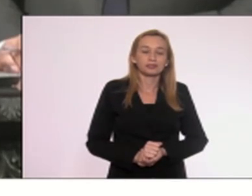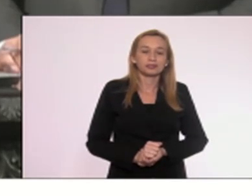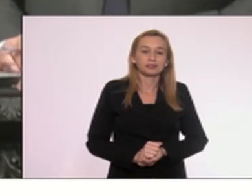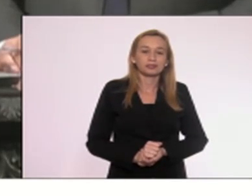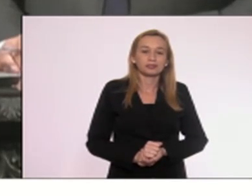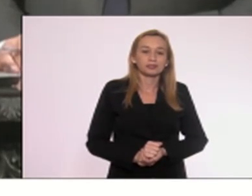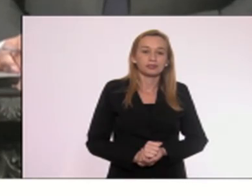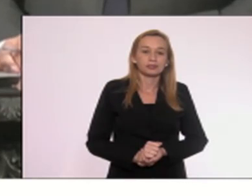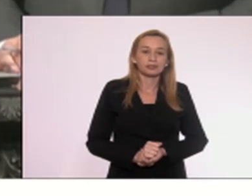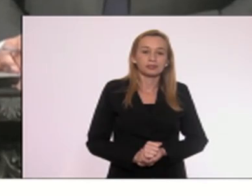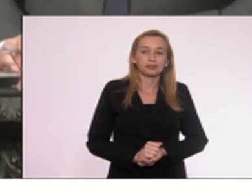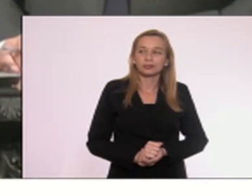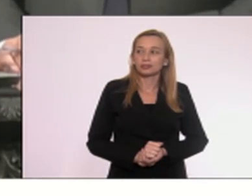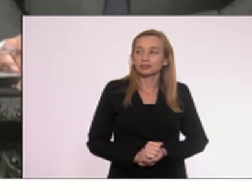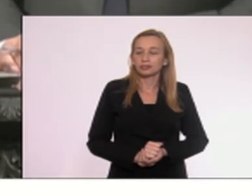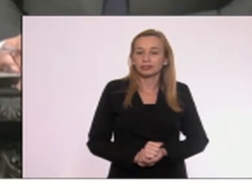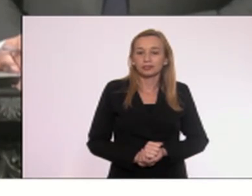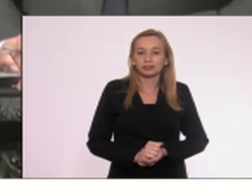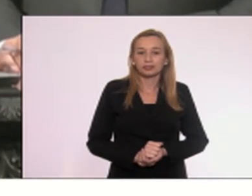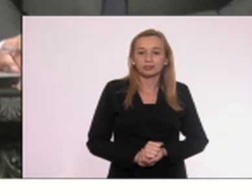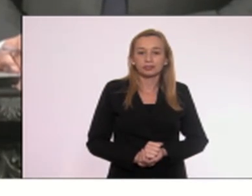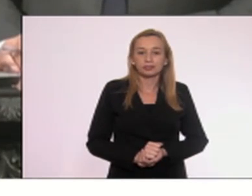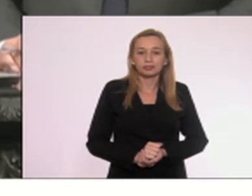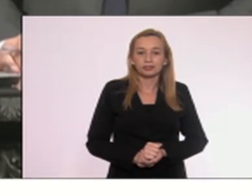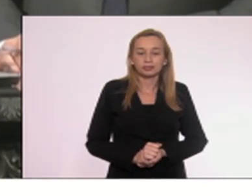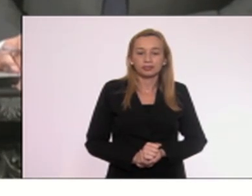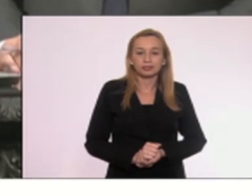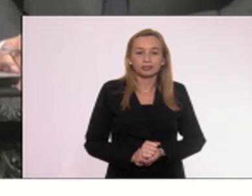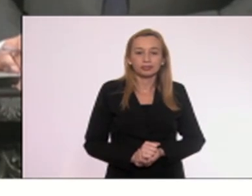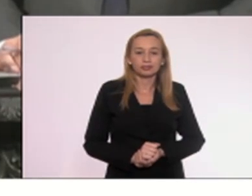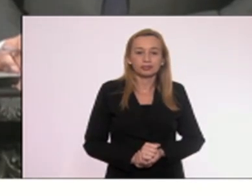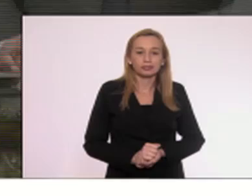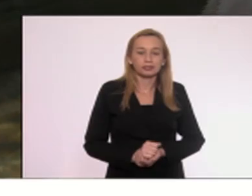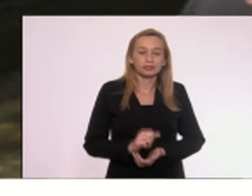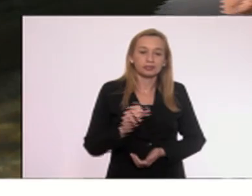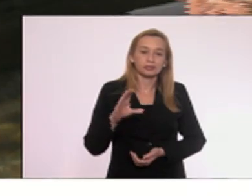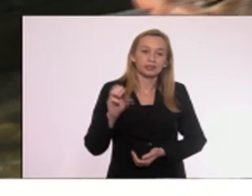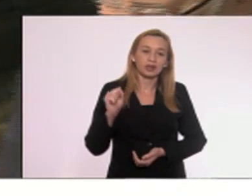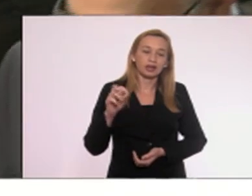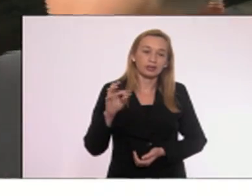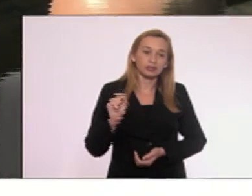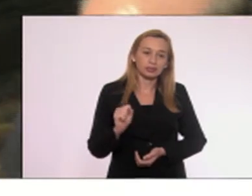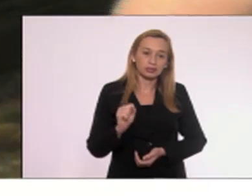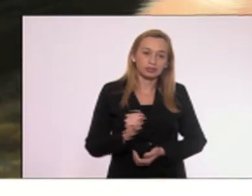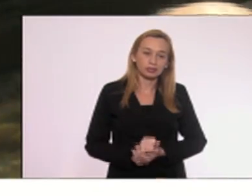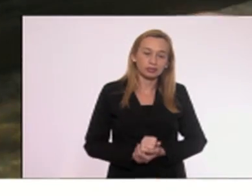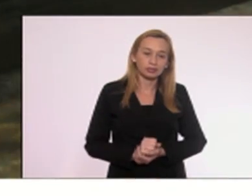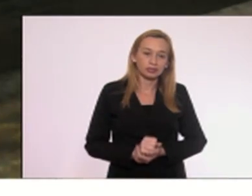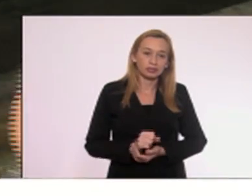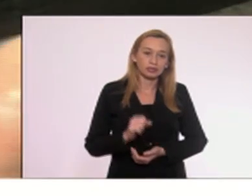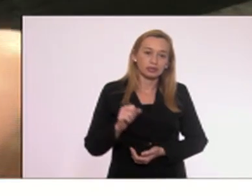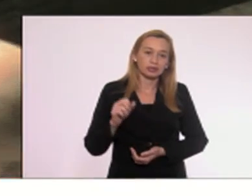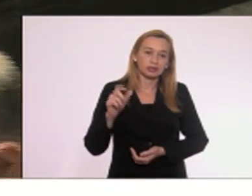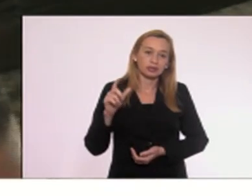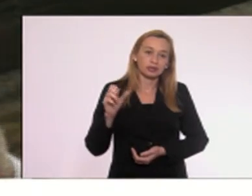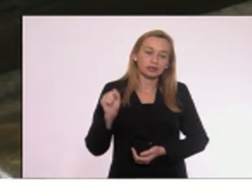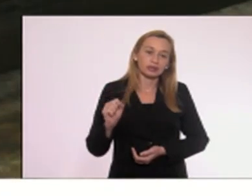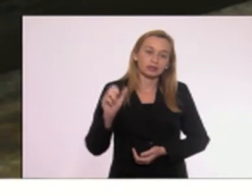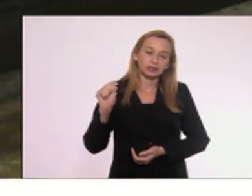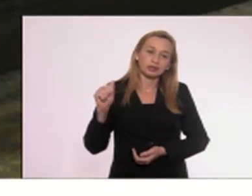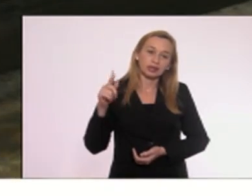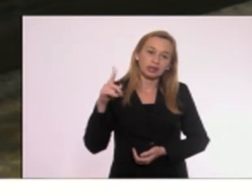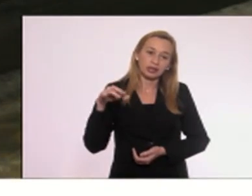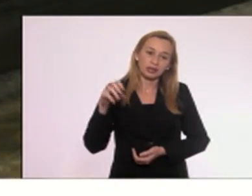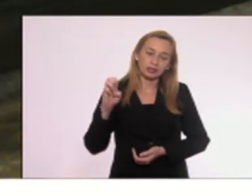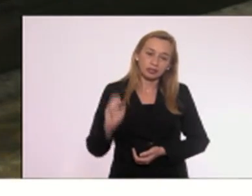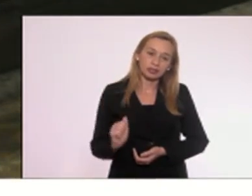Posso dar um esclarecimento aqui, senhor? O Salema está pedindo... Carlos Augusto. Salema está pedindo para dar um